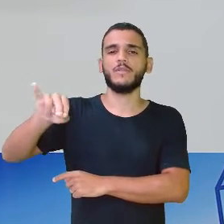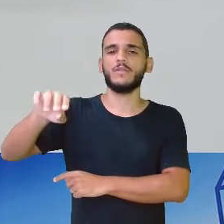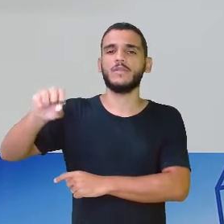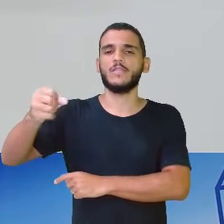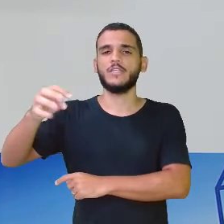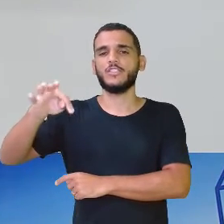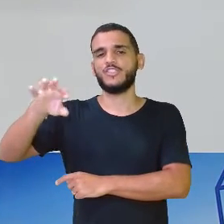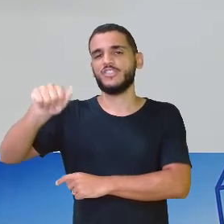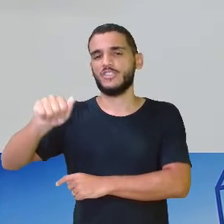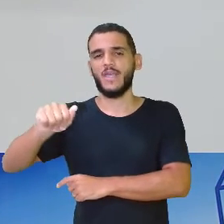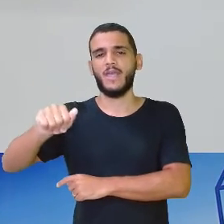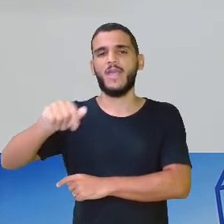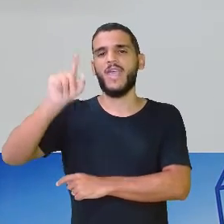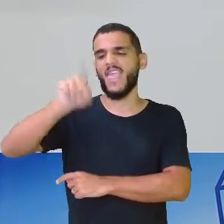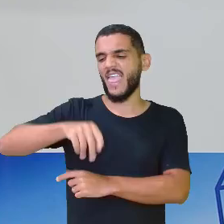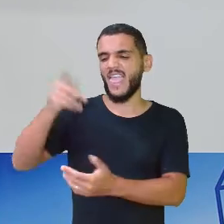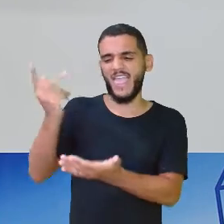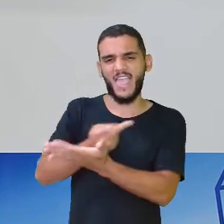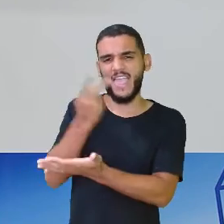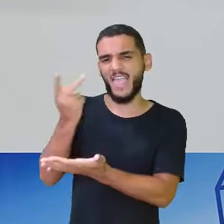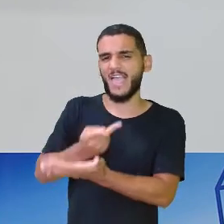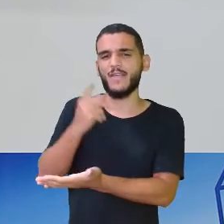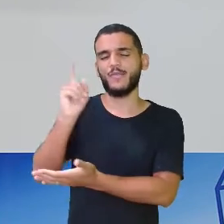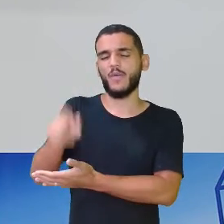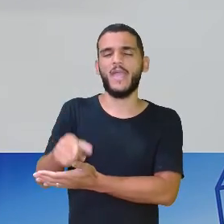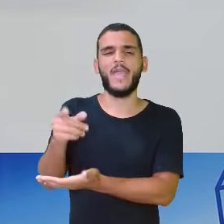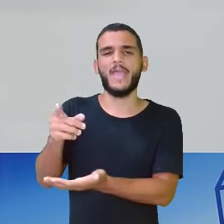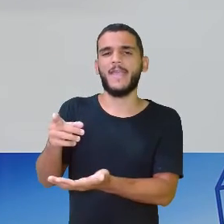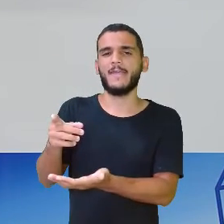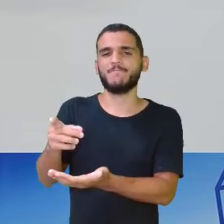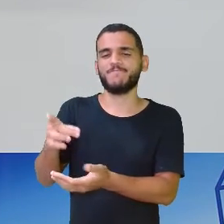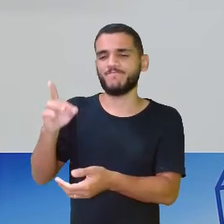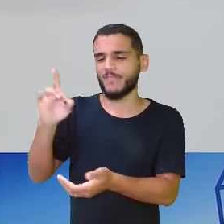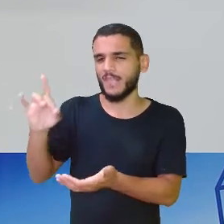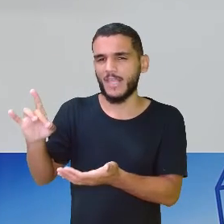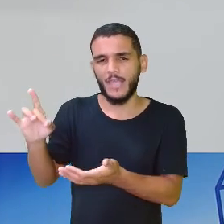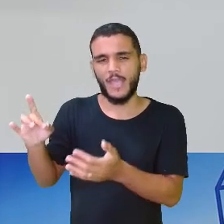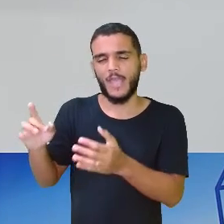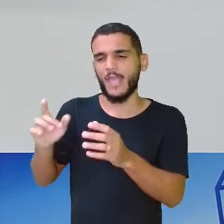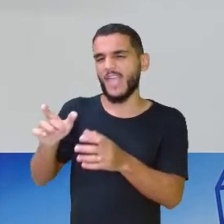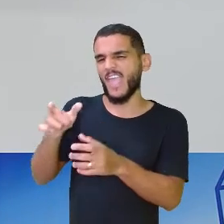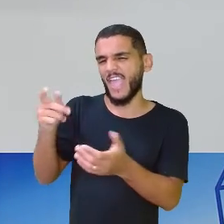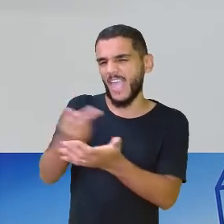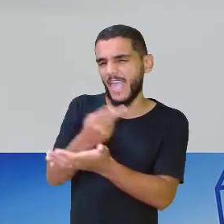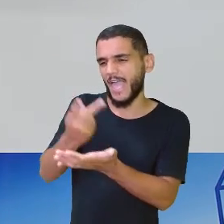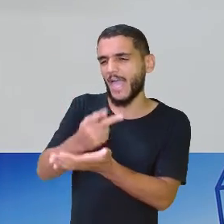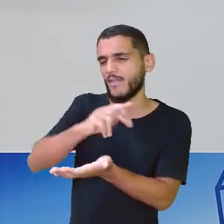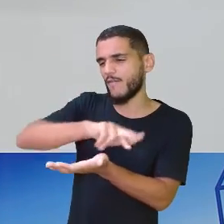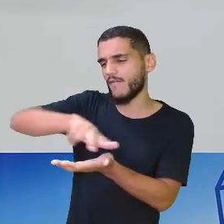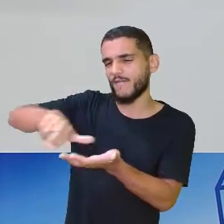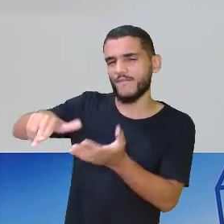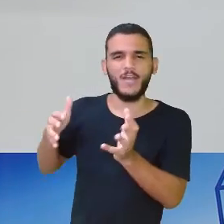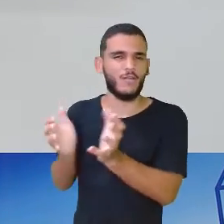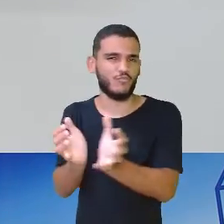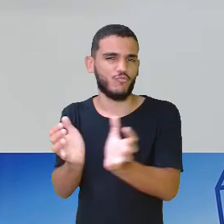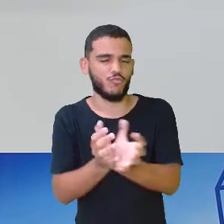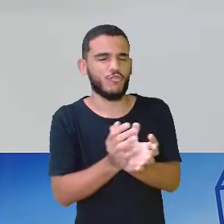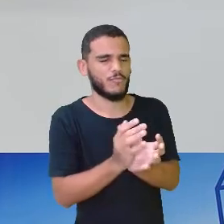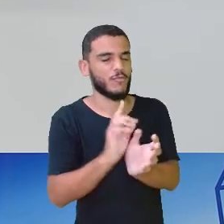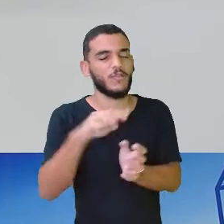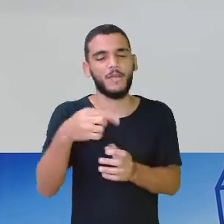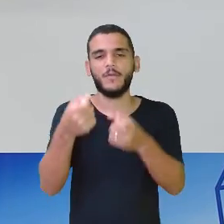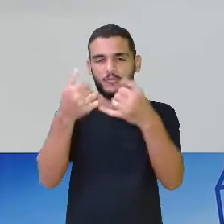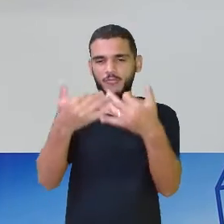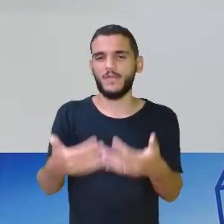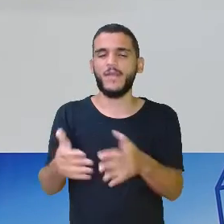a gente vai ver que ele vai ser colocado como inimigo para uma série de grupos, né? Mas isso é uma outra questão que a gente pode pontuar